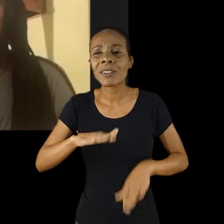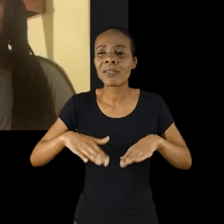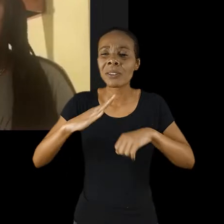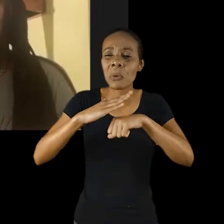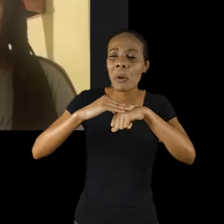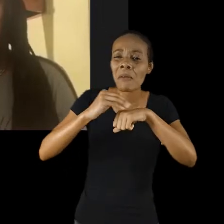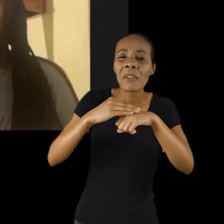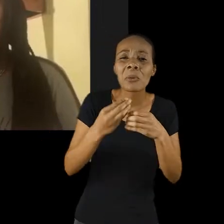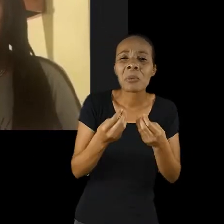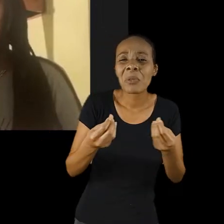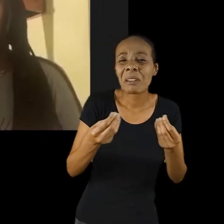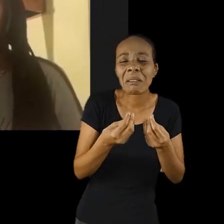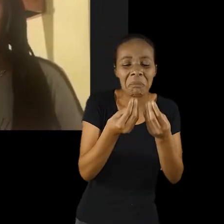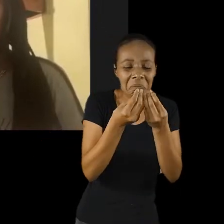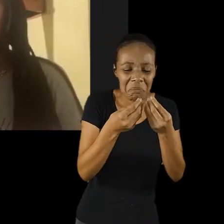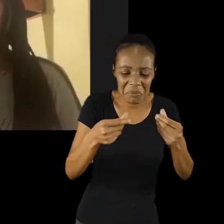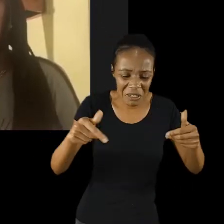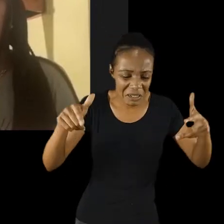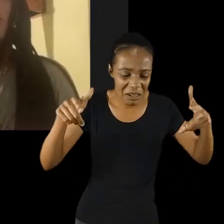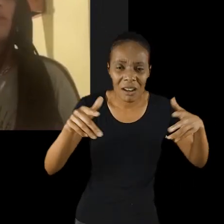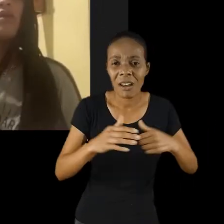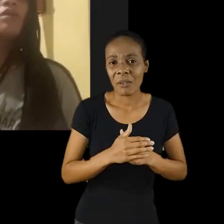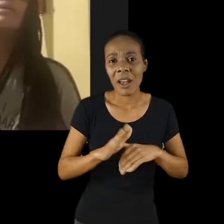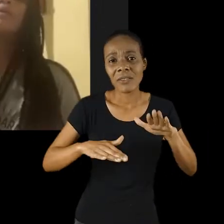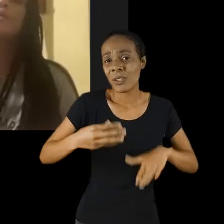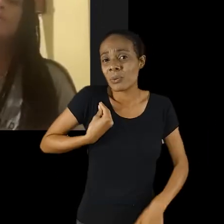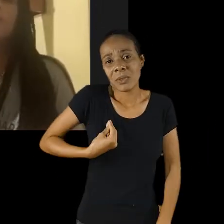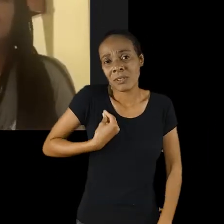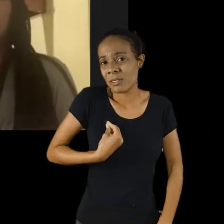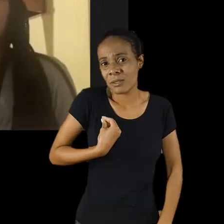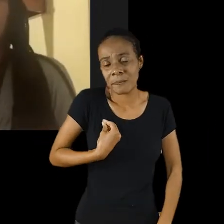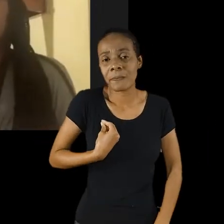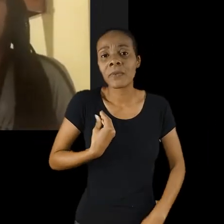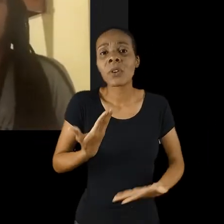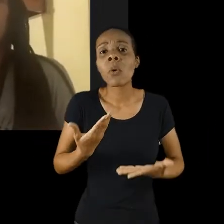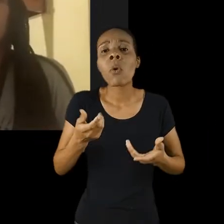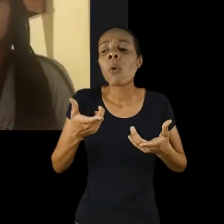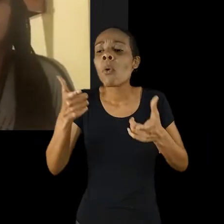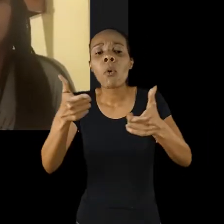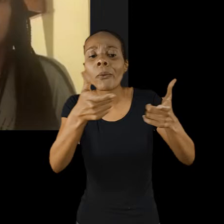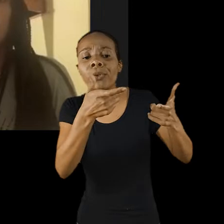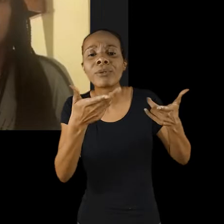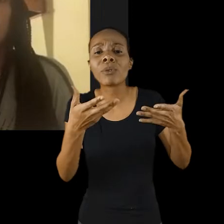afetos que às vezes são inexistentes, e onde encontrar as possibilidades desses afetos que sejam